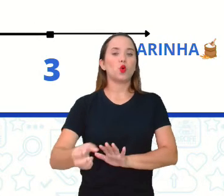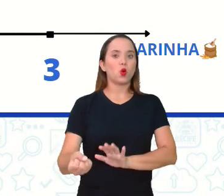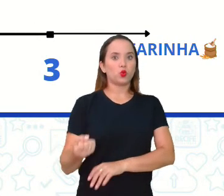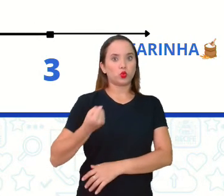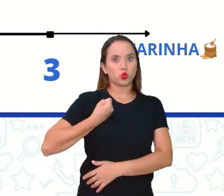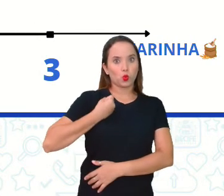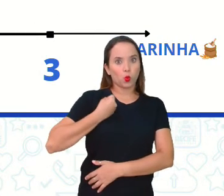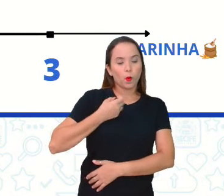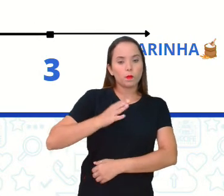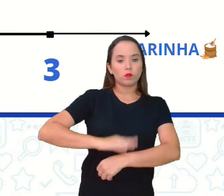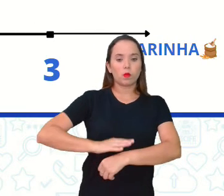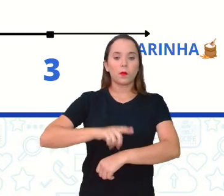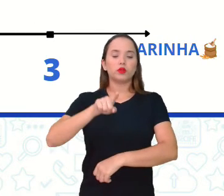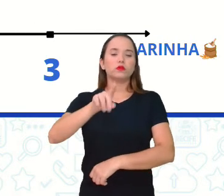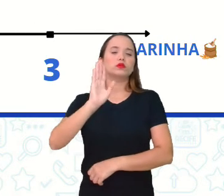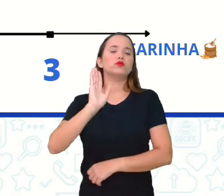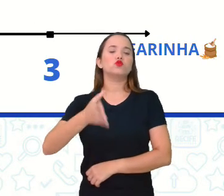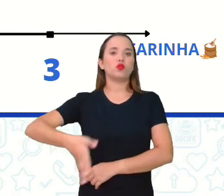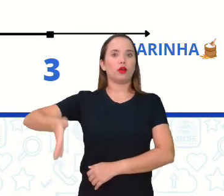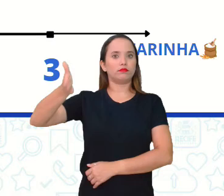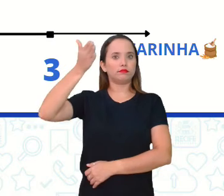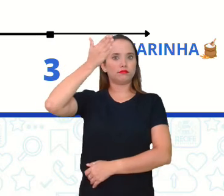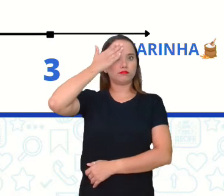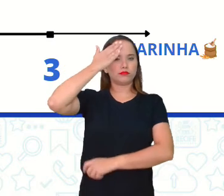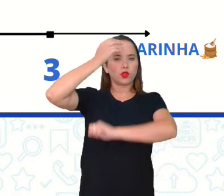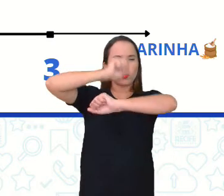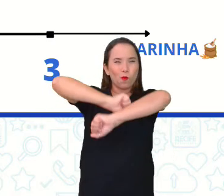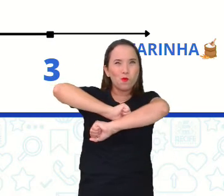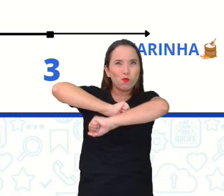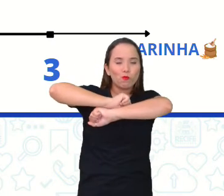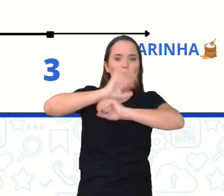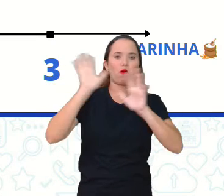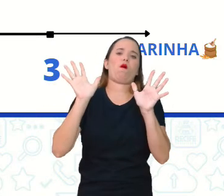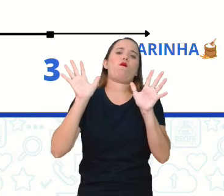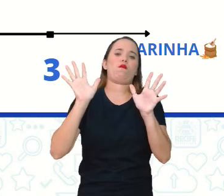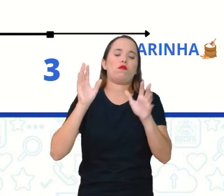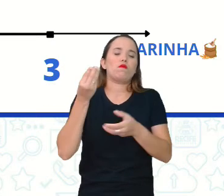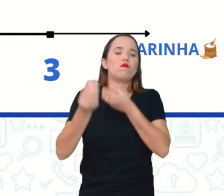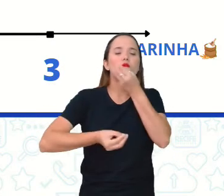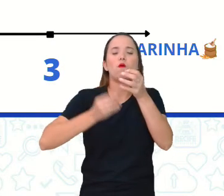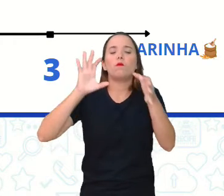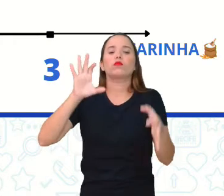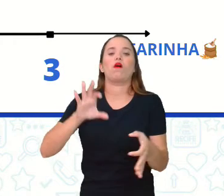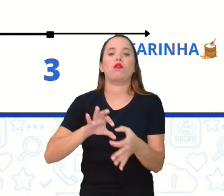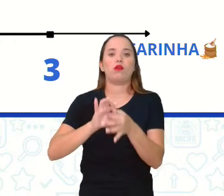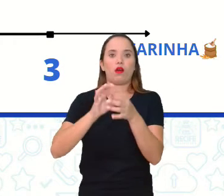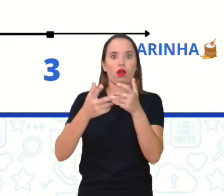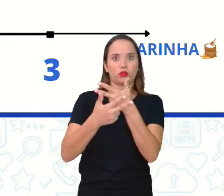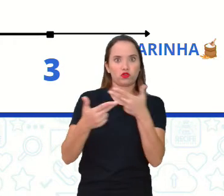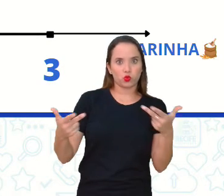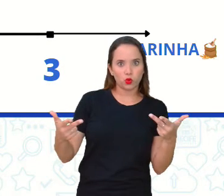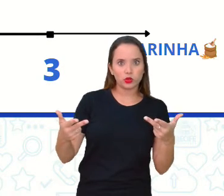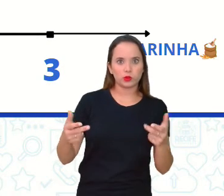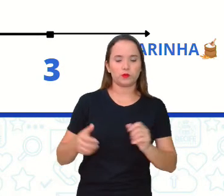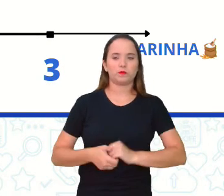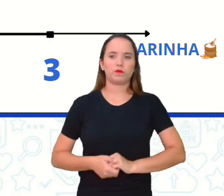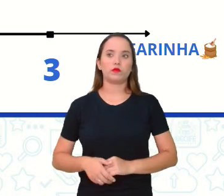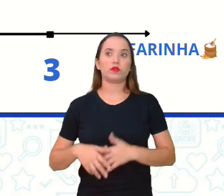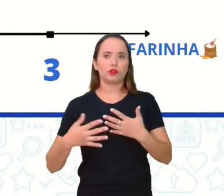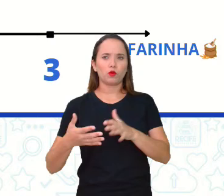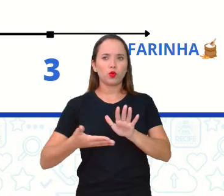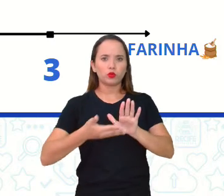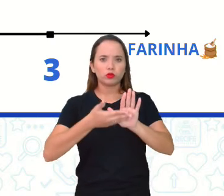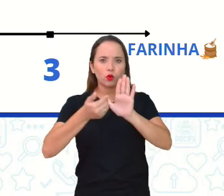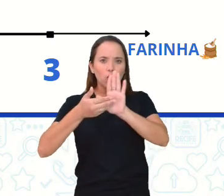tiver com a noção bem clara aí do que é que está sendo relacionado. Observa que eu estou tirando os símbolos